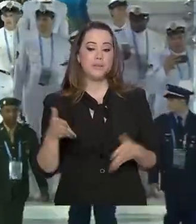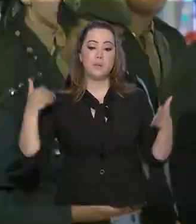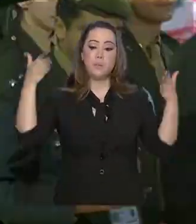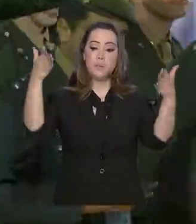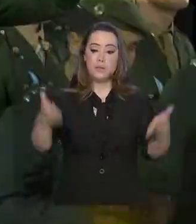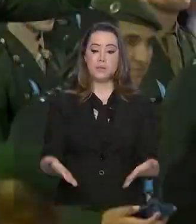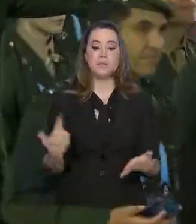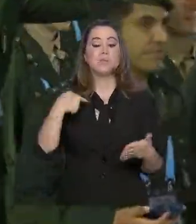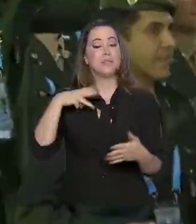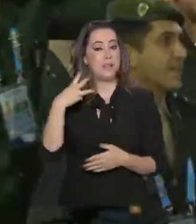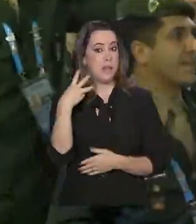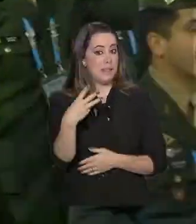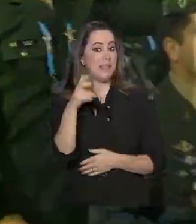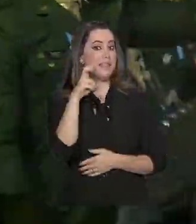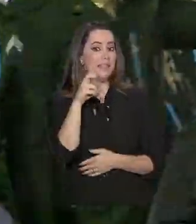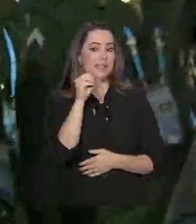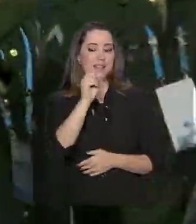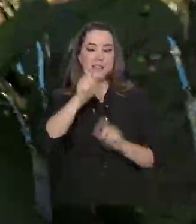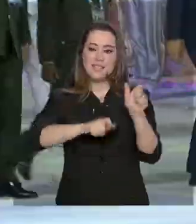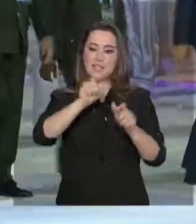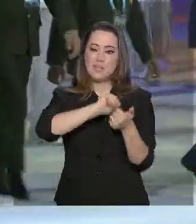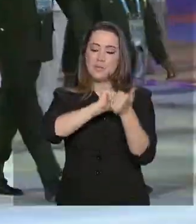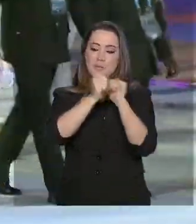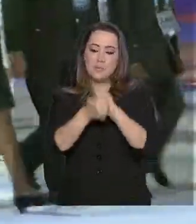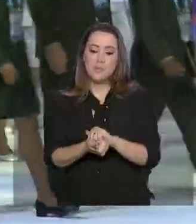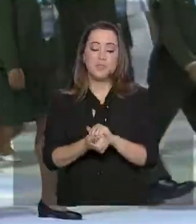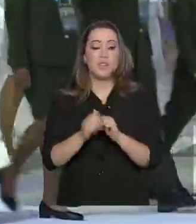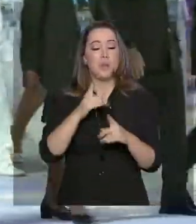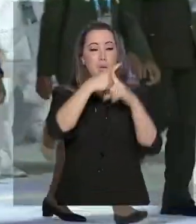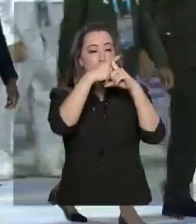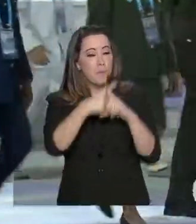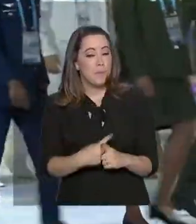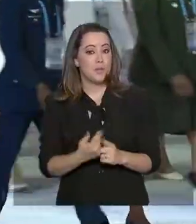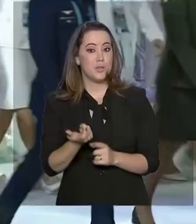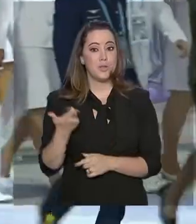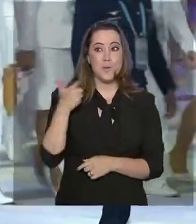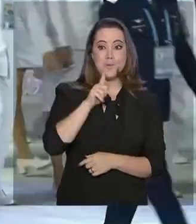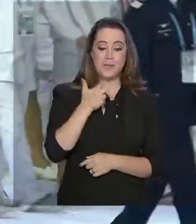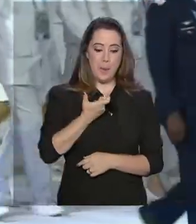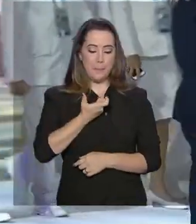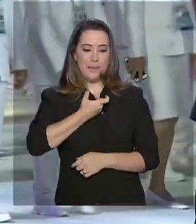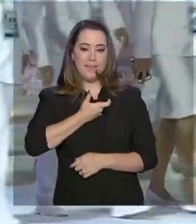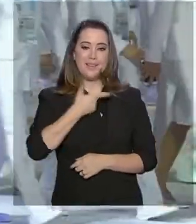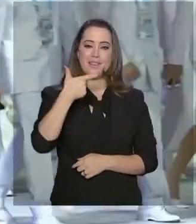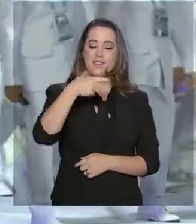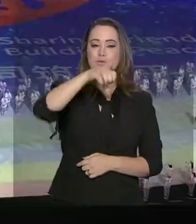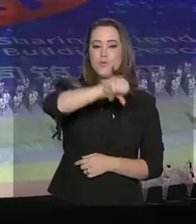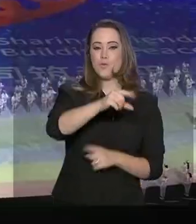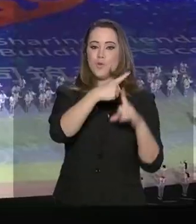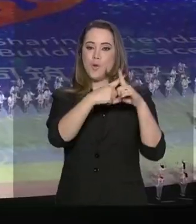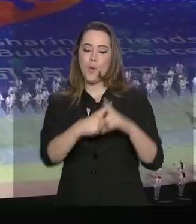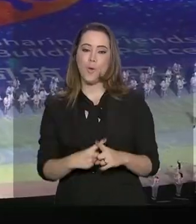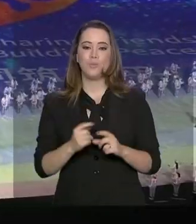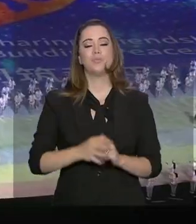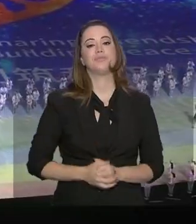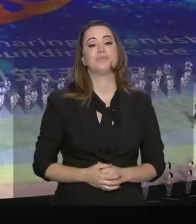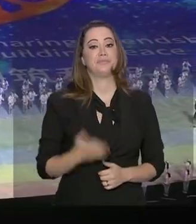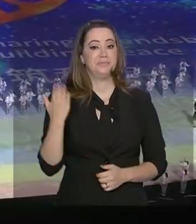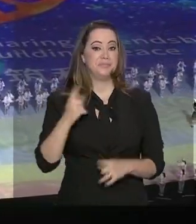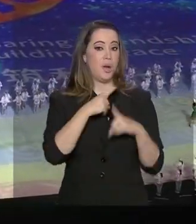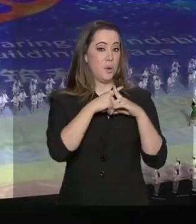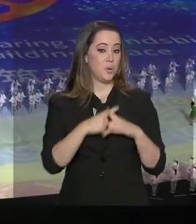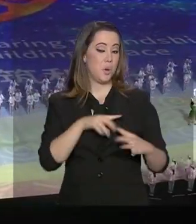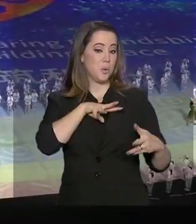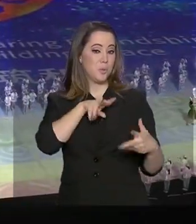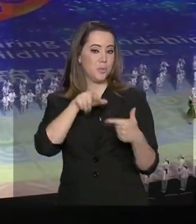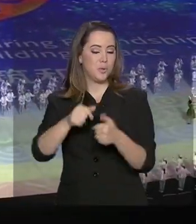competição com 350 atletas, que vão competir por medalhas em 29 modalidades. Os Jogos Mundiais